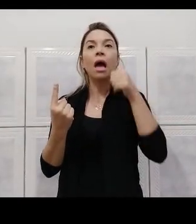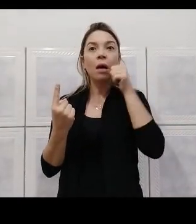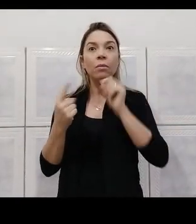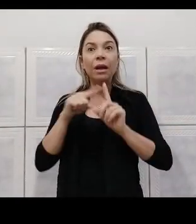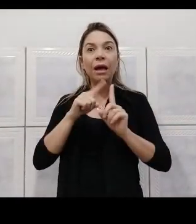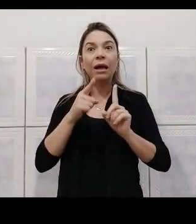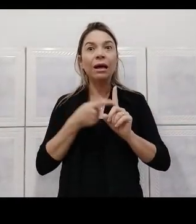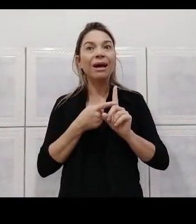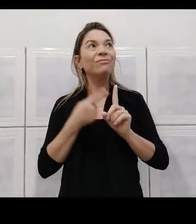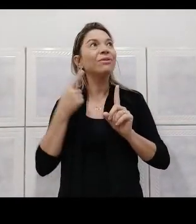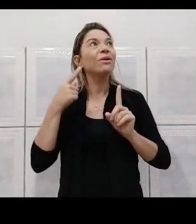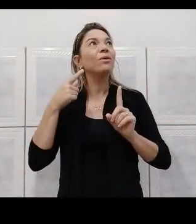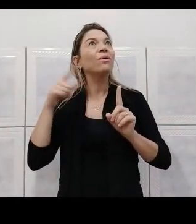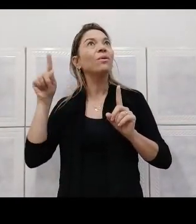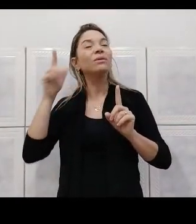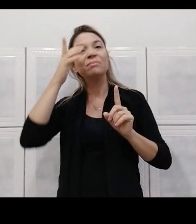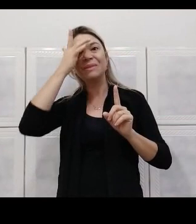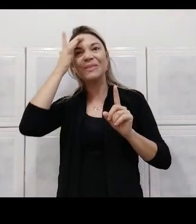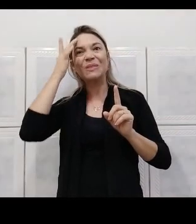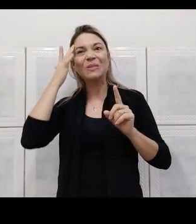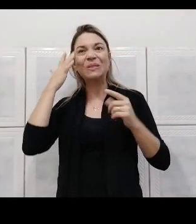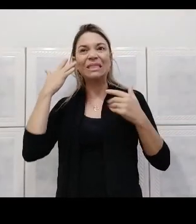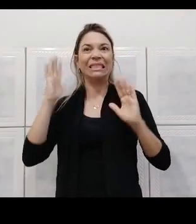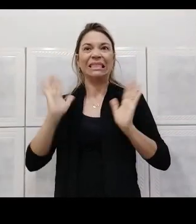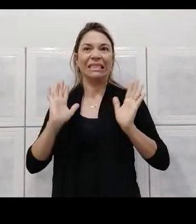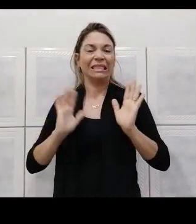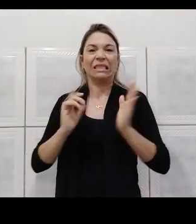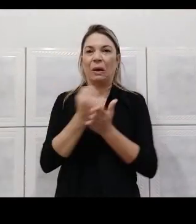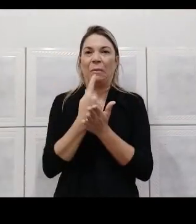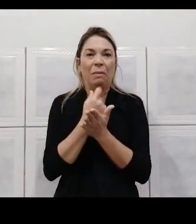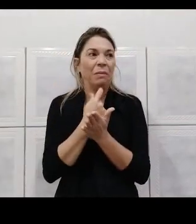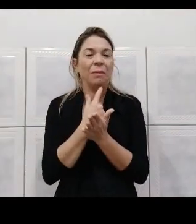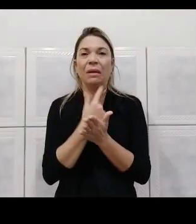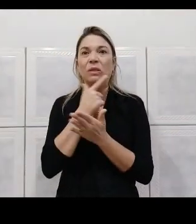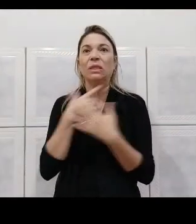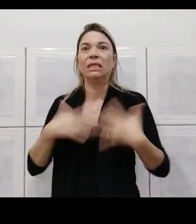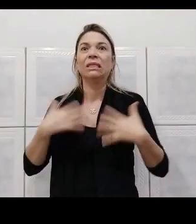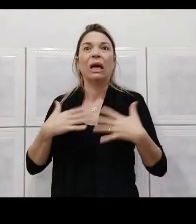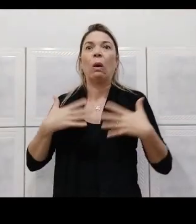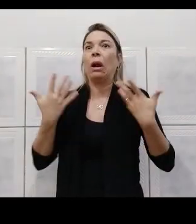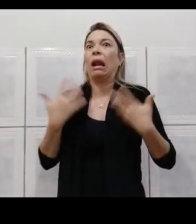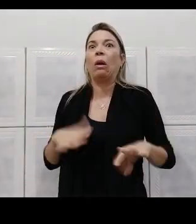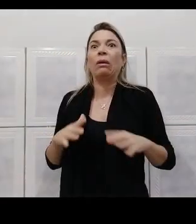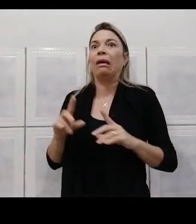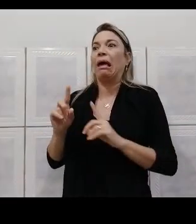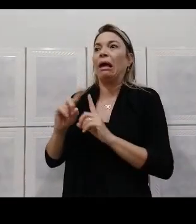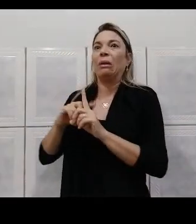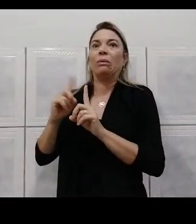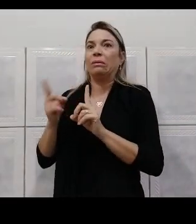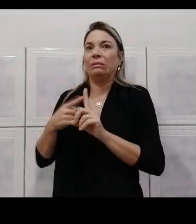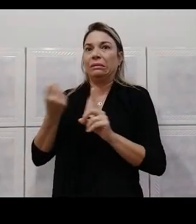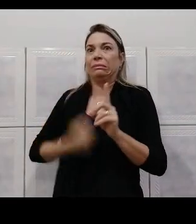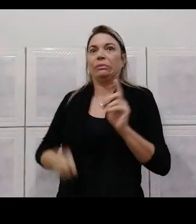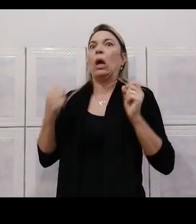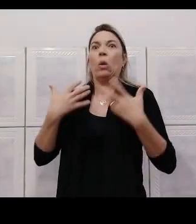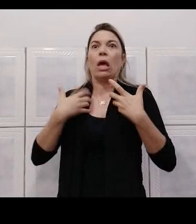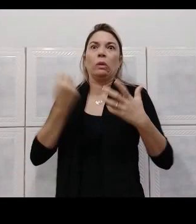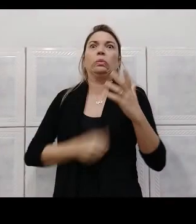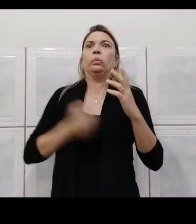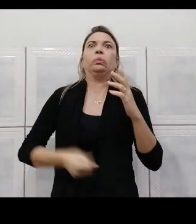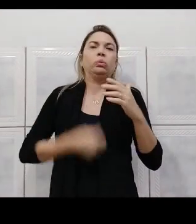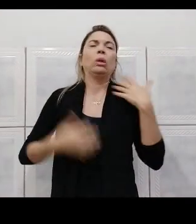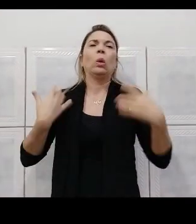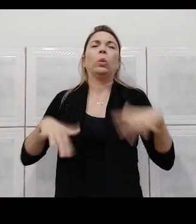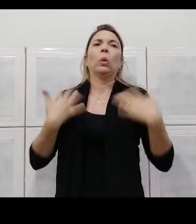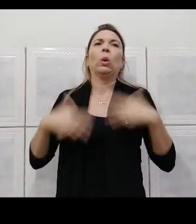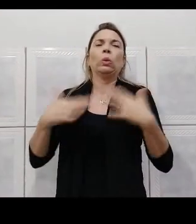outro, tomou muitos remédios na roça em que morava para perder aquele bebê. Não conseguiu, graças a